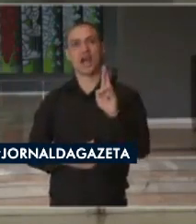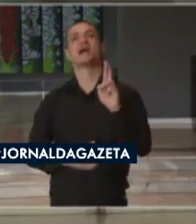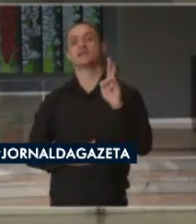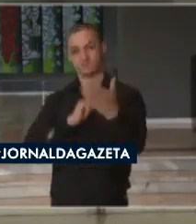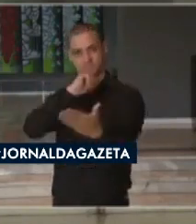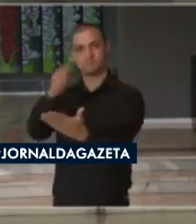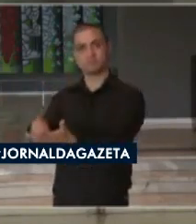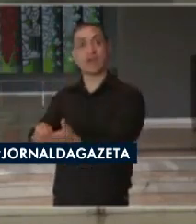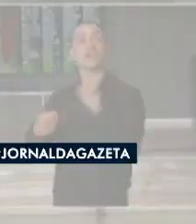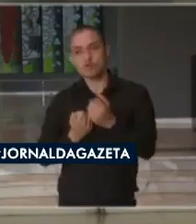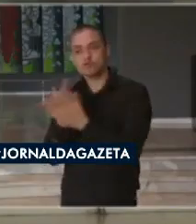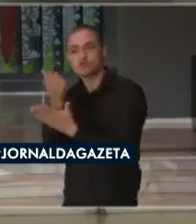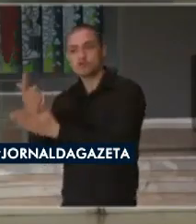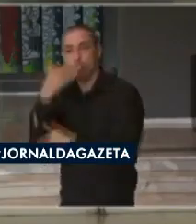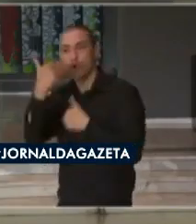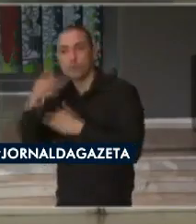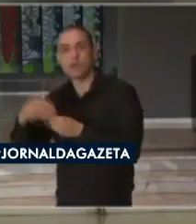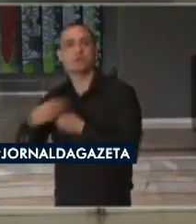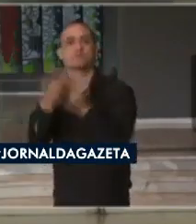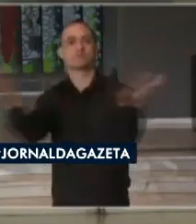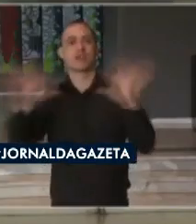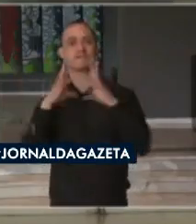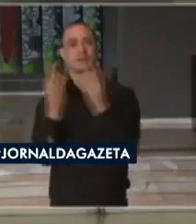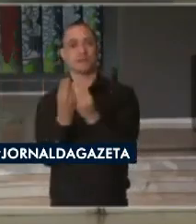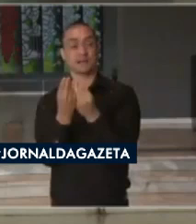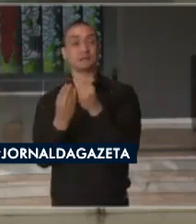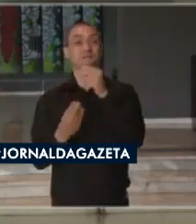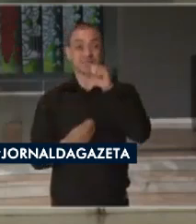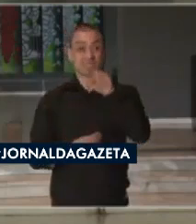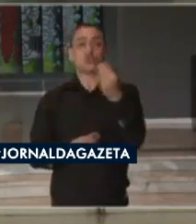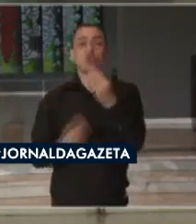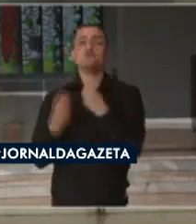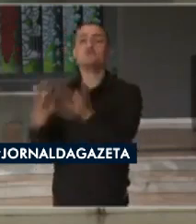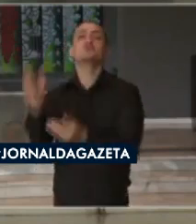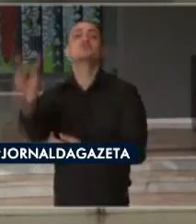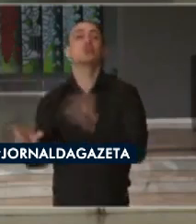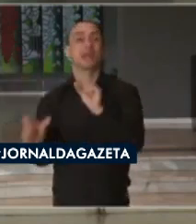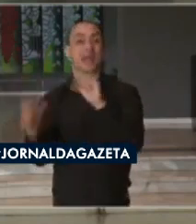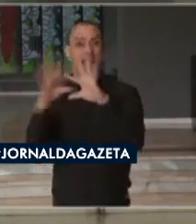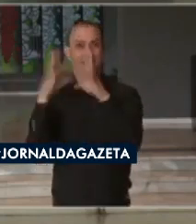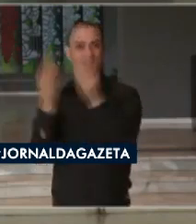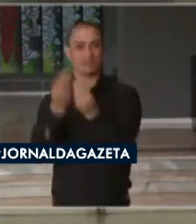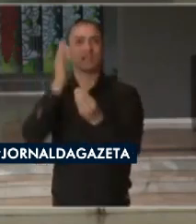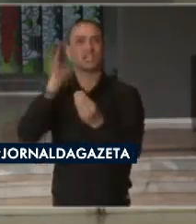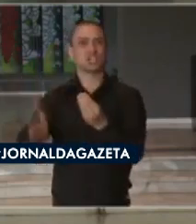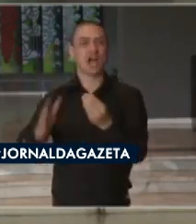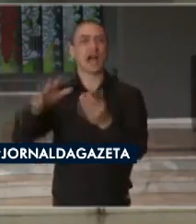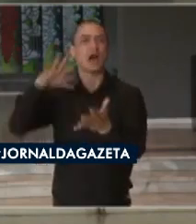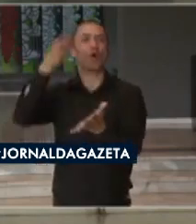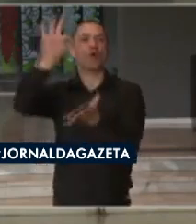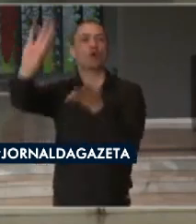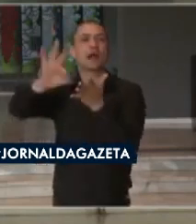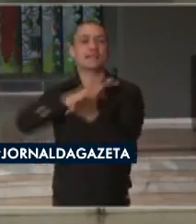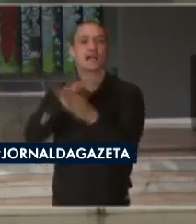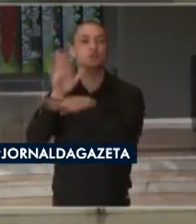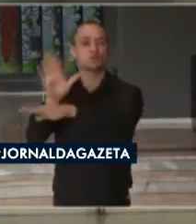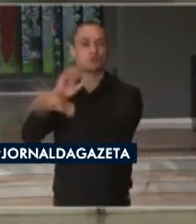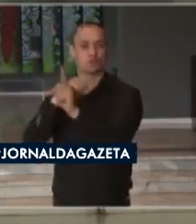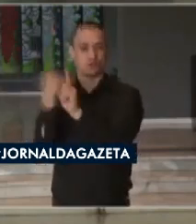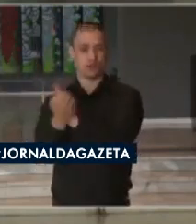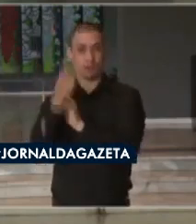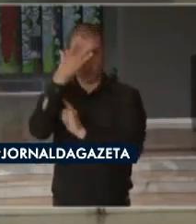vem do setor privado as famílias são aquelas registradas no cadastro federal de programas de assistência social